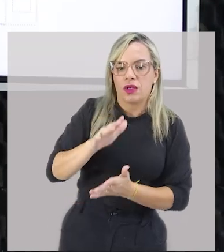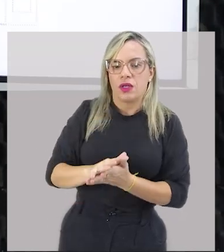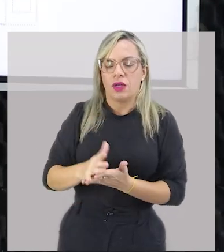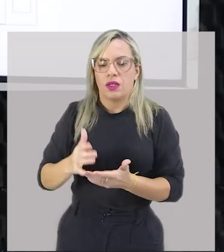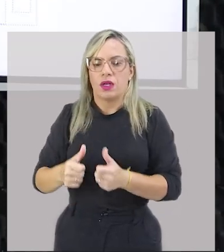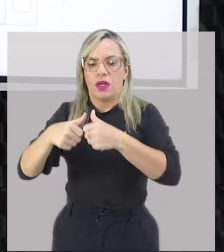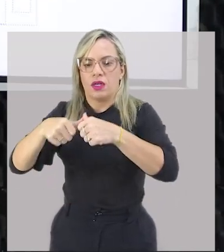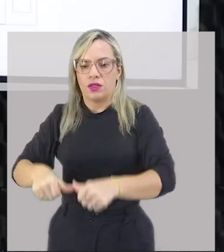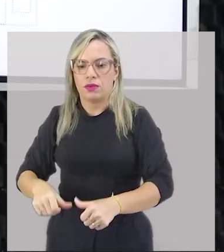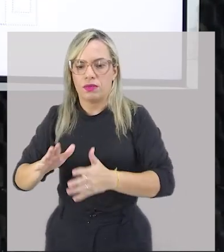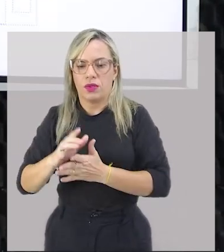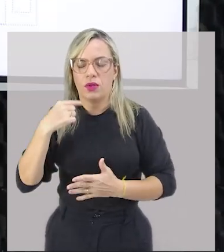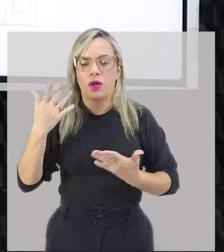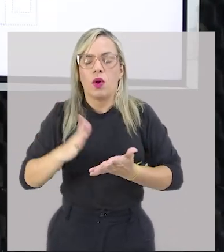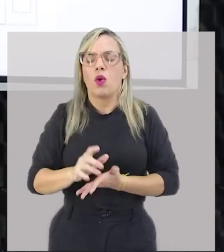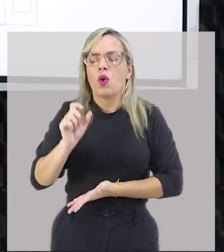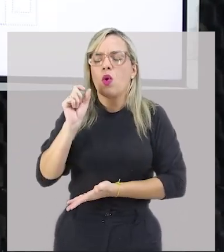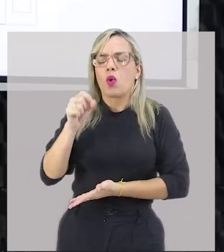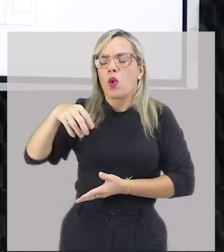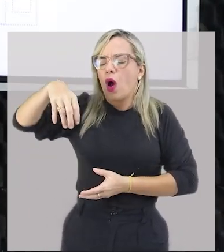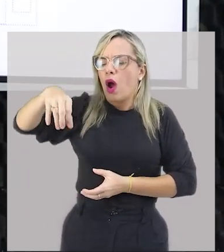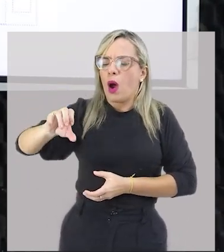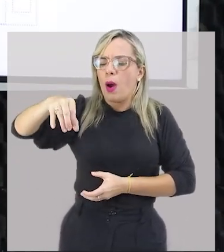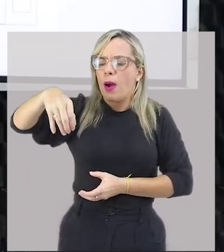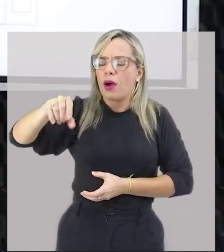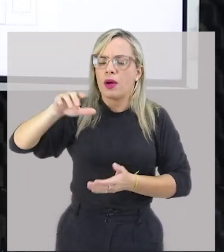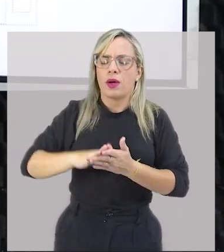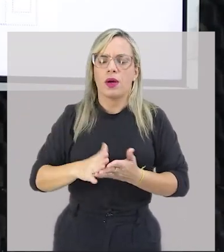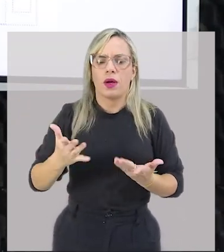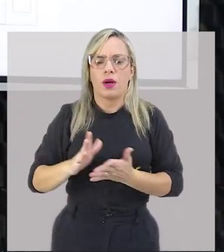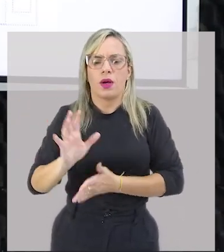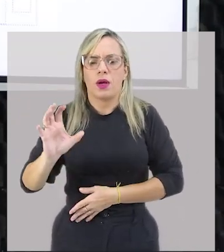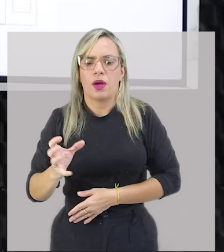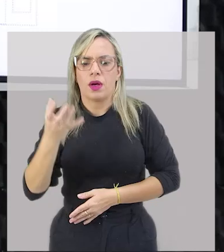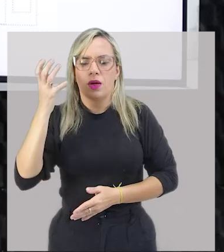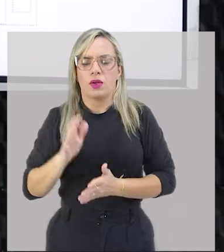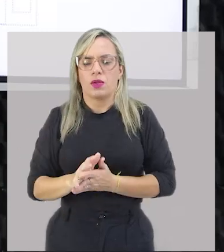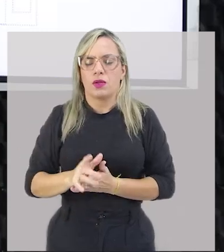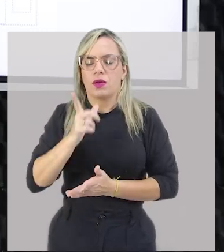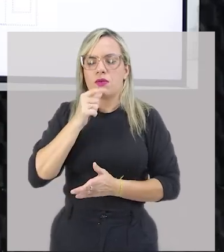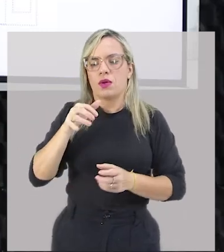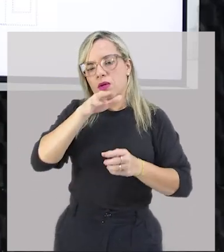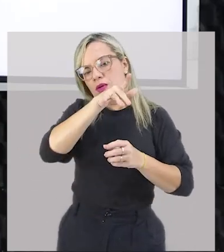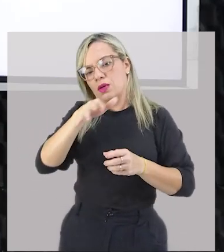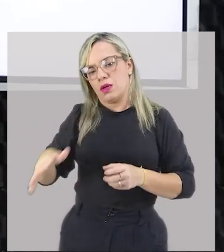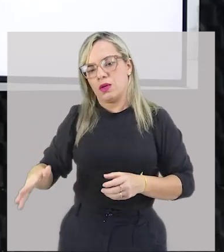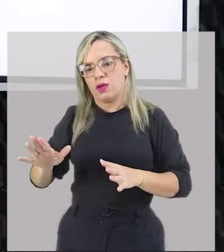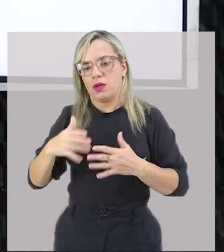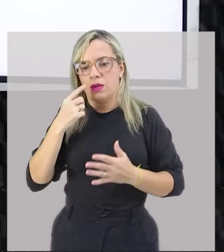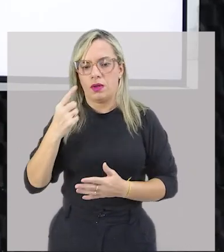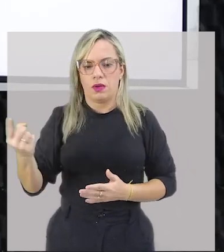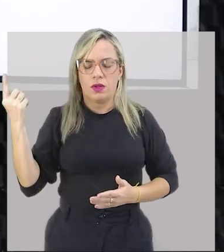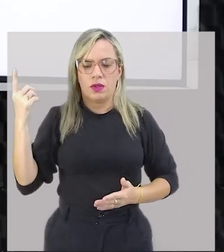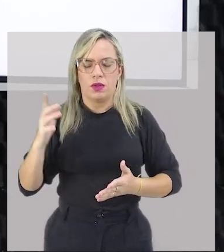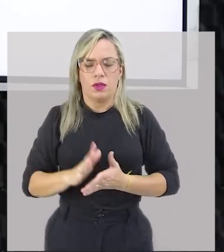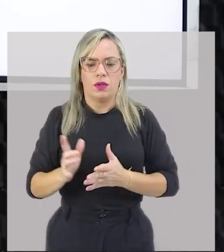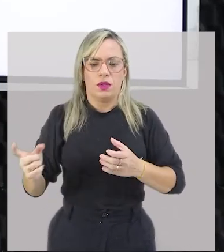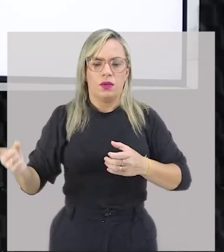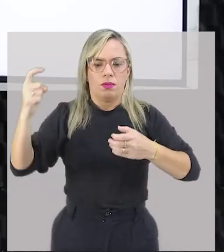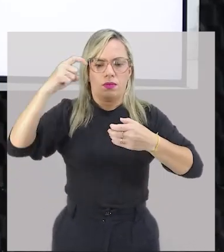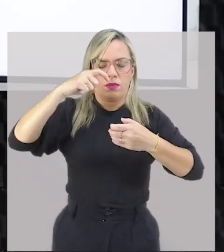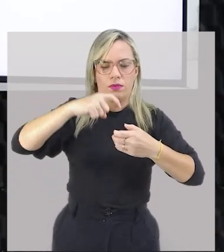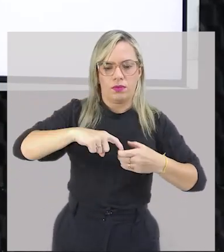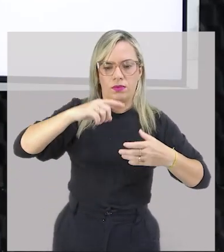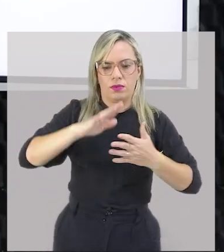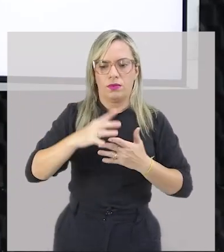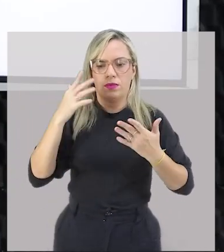Beleza? Vamos lá. Em qual registro ocorria o vazamento? Aí, ó, se a gente der uma voltadinha